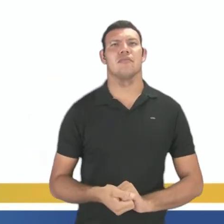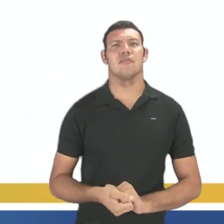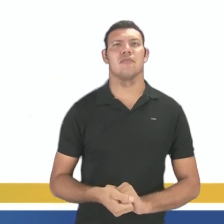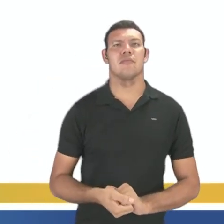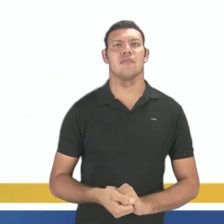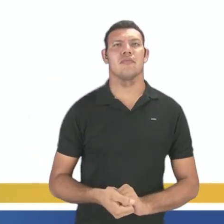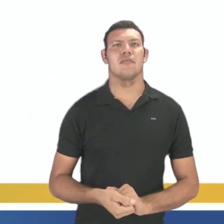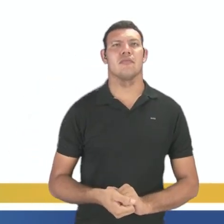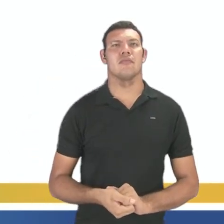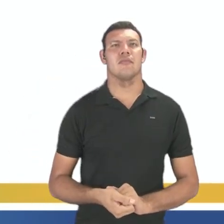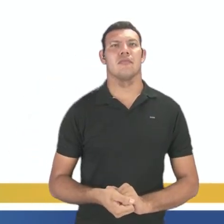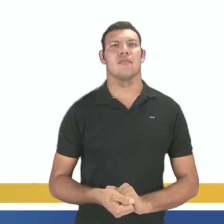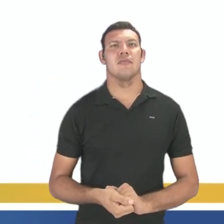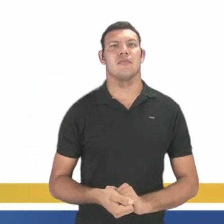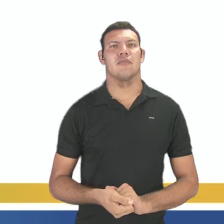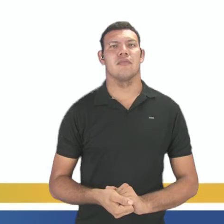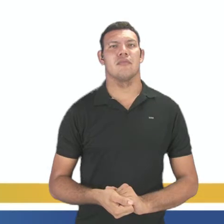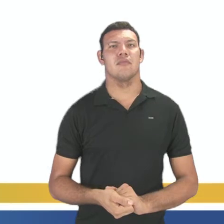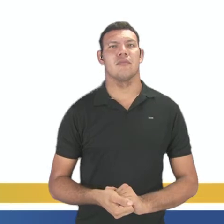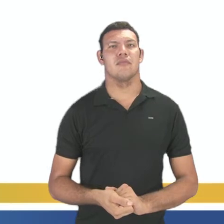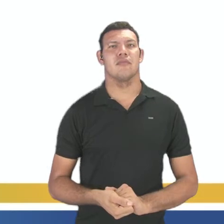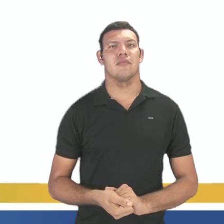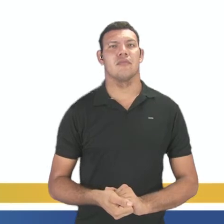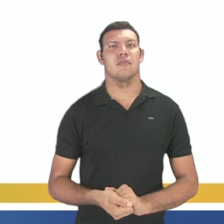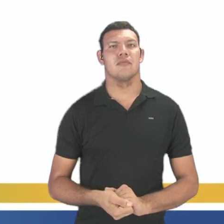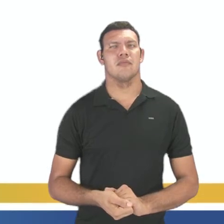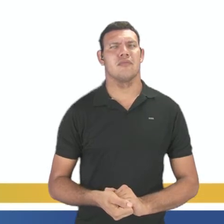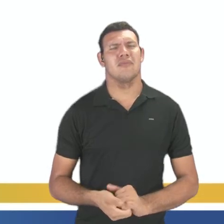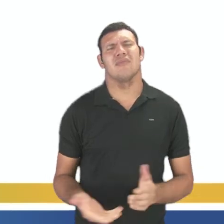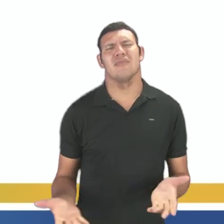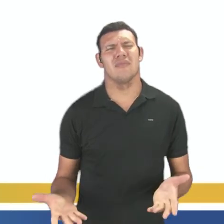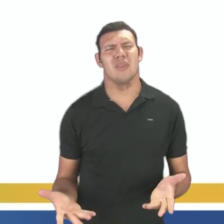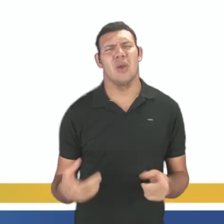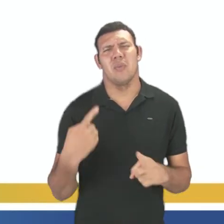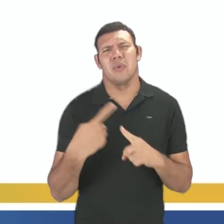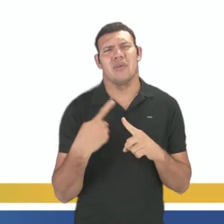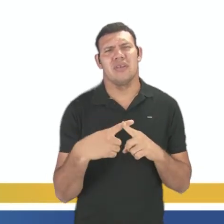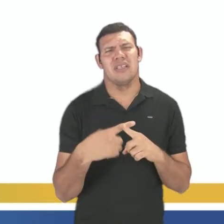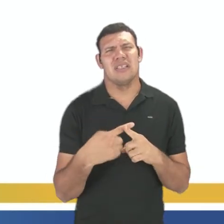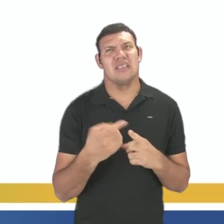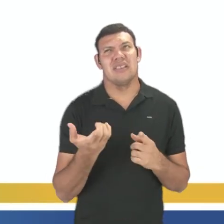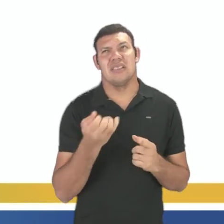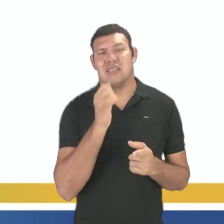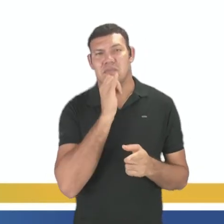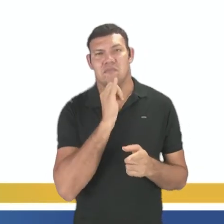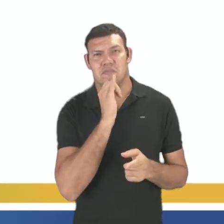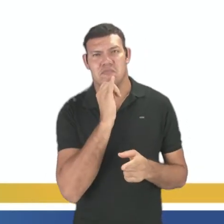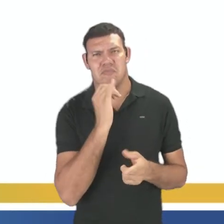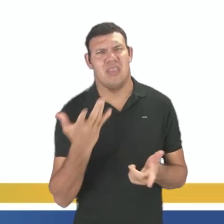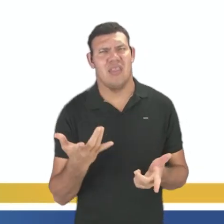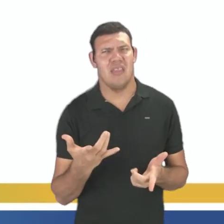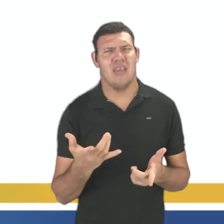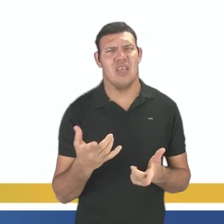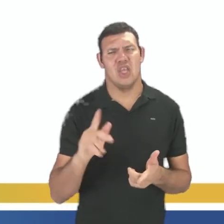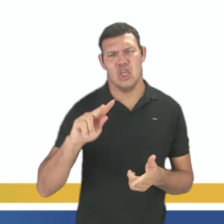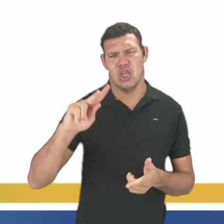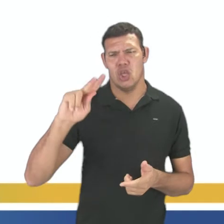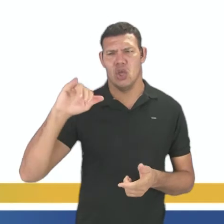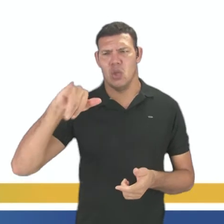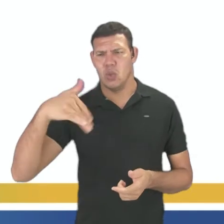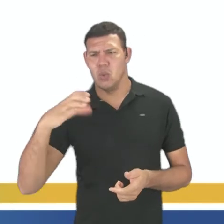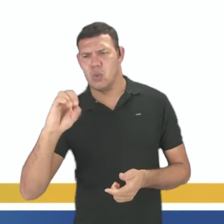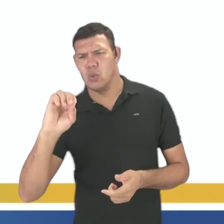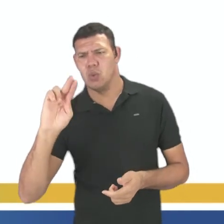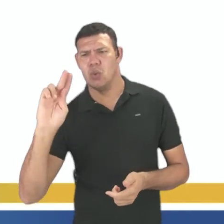John é um amigo de mim. Não faz muito sentido, né? Ou de meu. Então, John é um amigo meu.